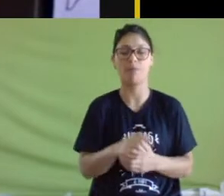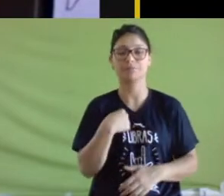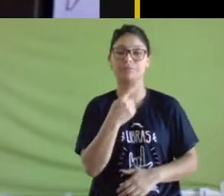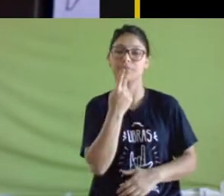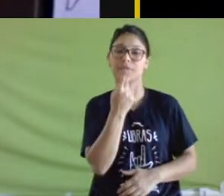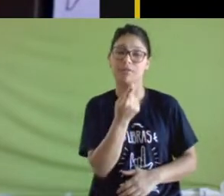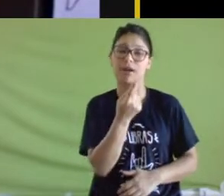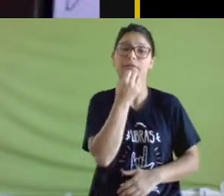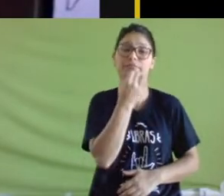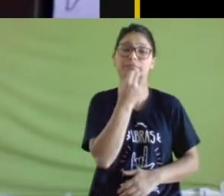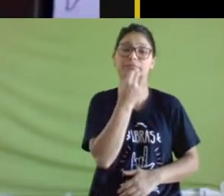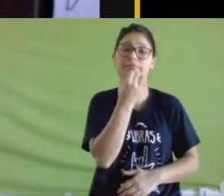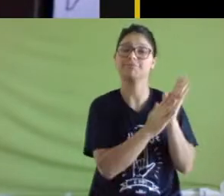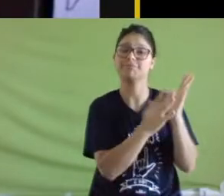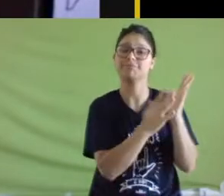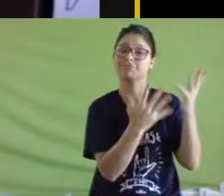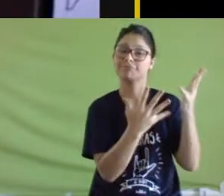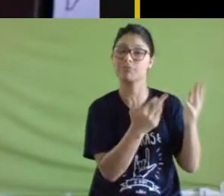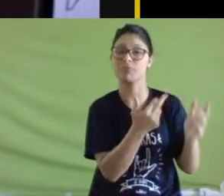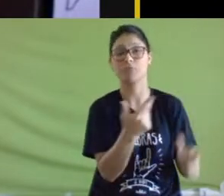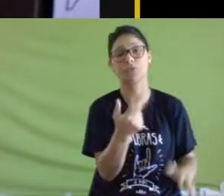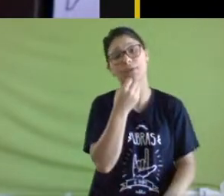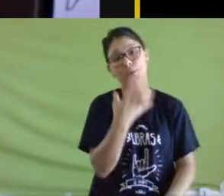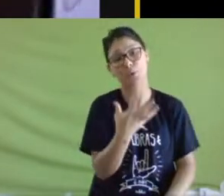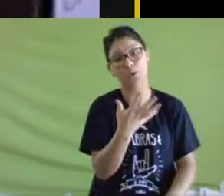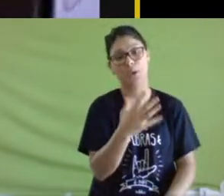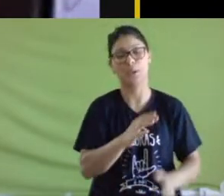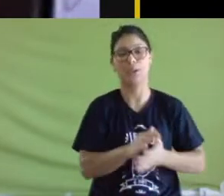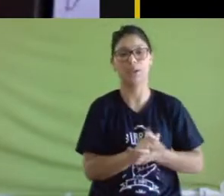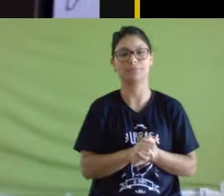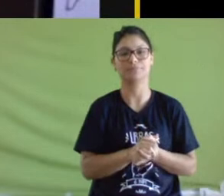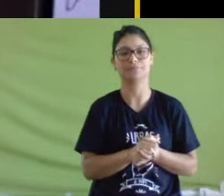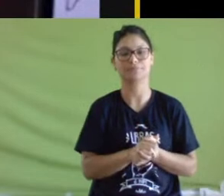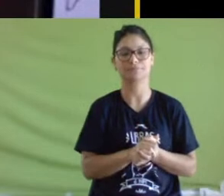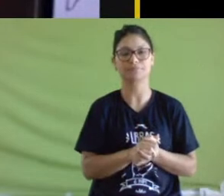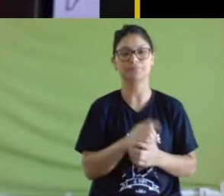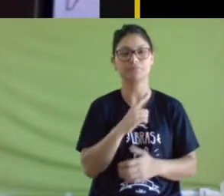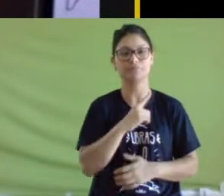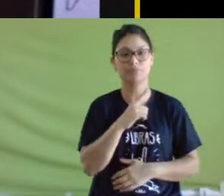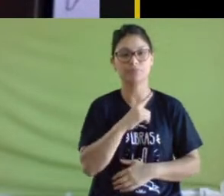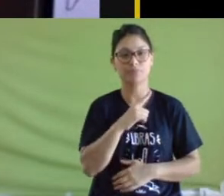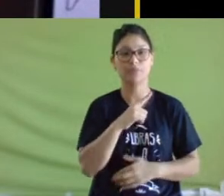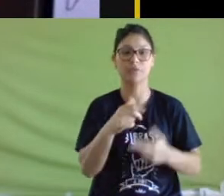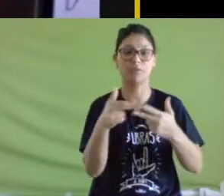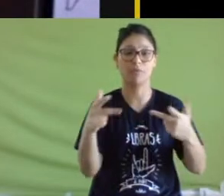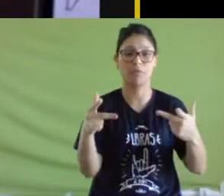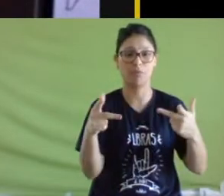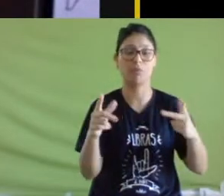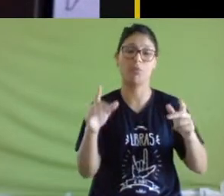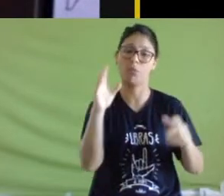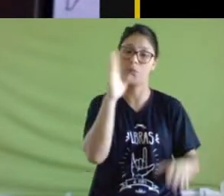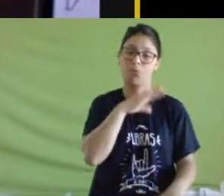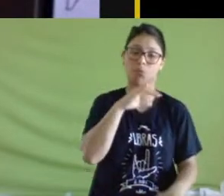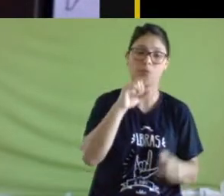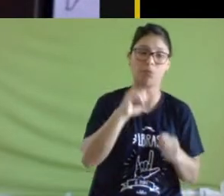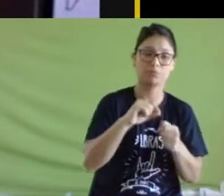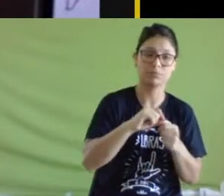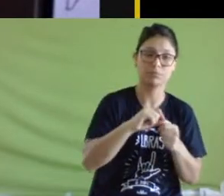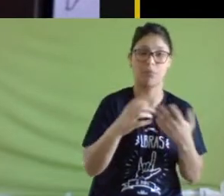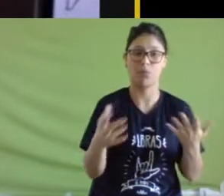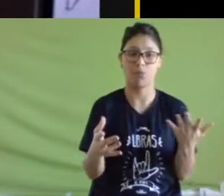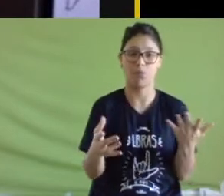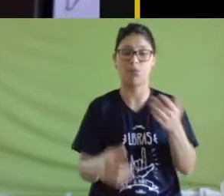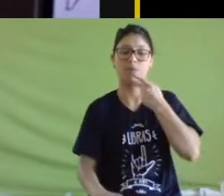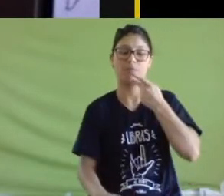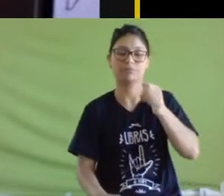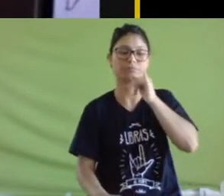coisas boas e belas, e o vitupério ataca em coisas más e feias. Então a gente fala,